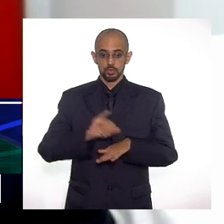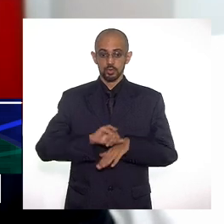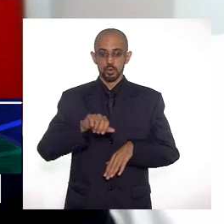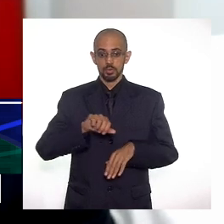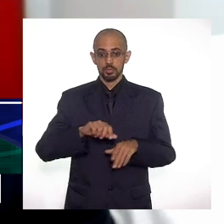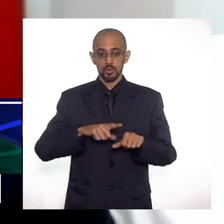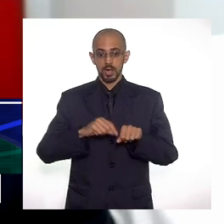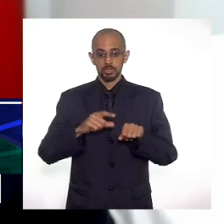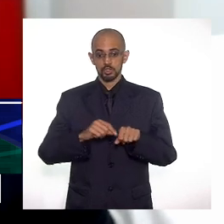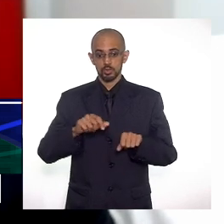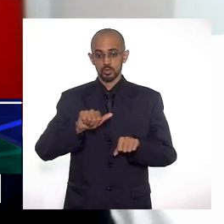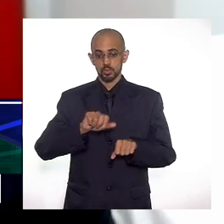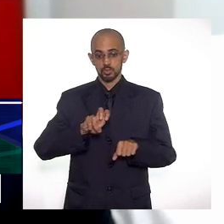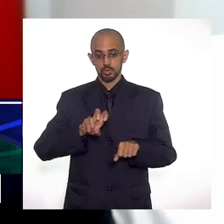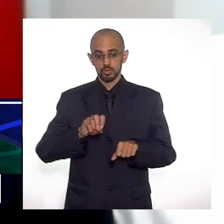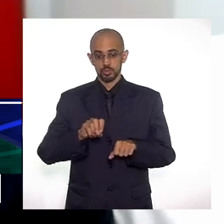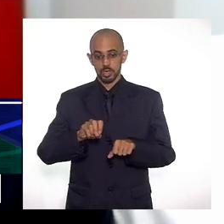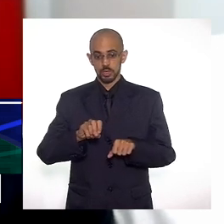da lei complementar